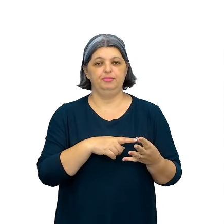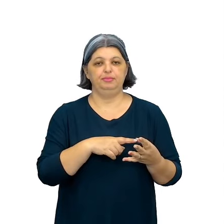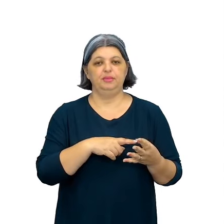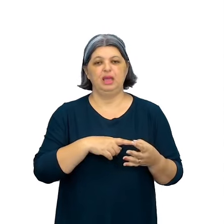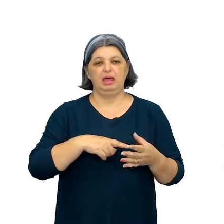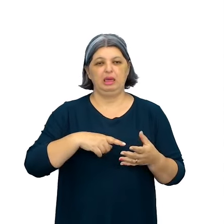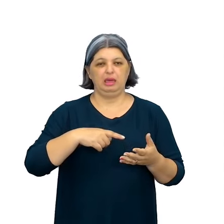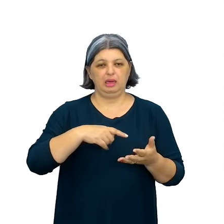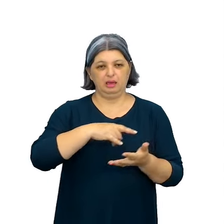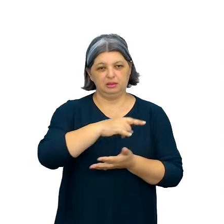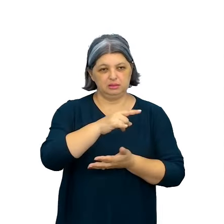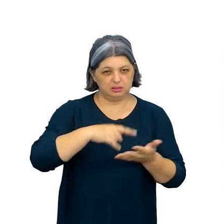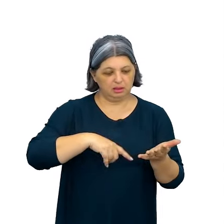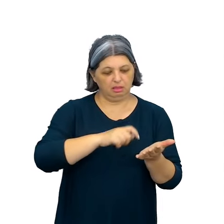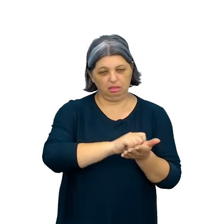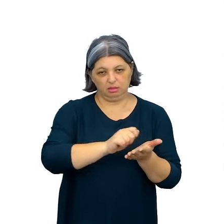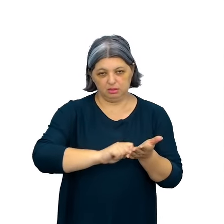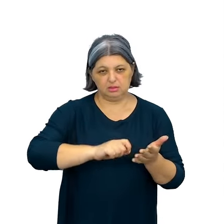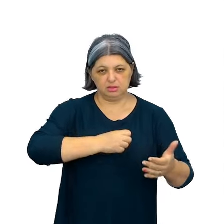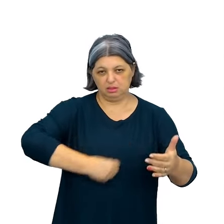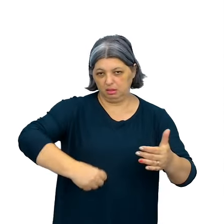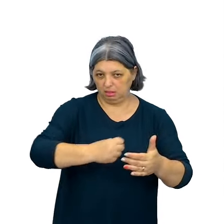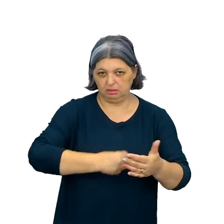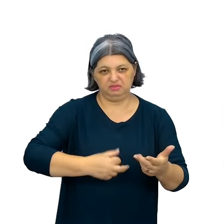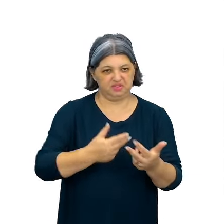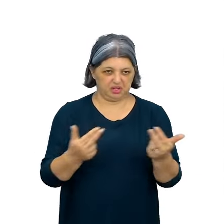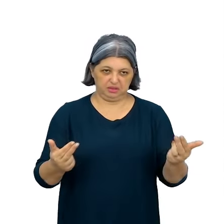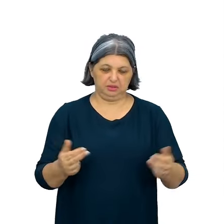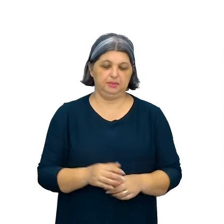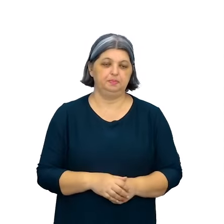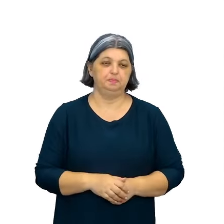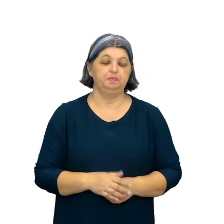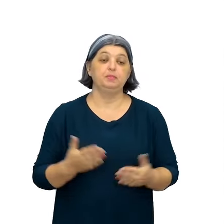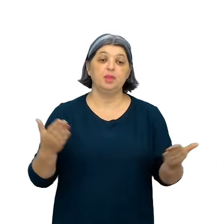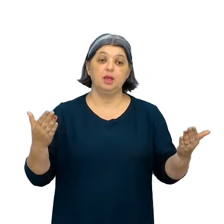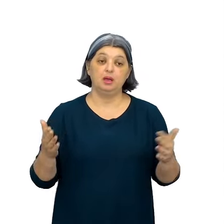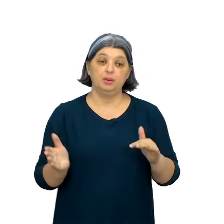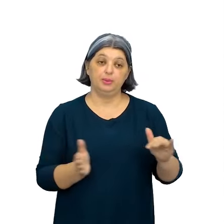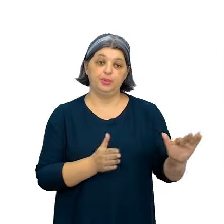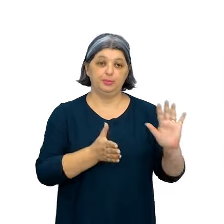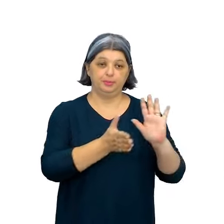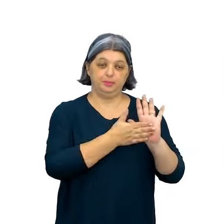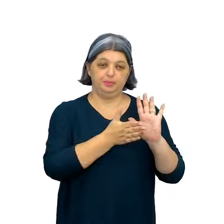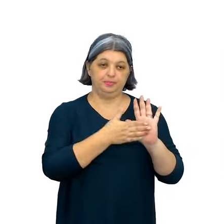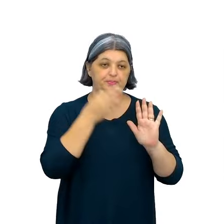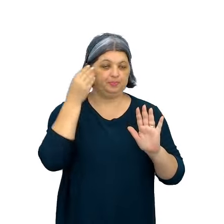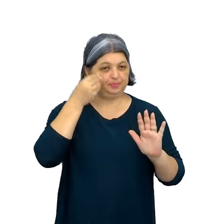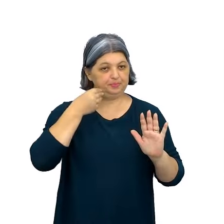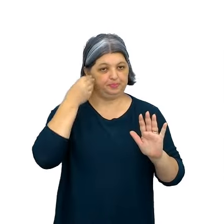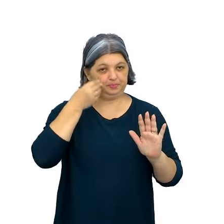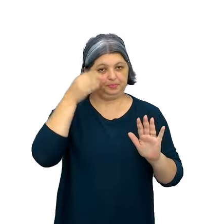receitas e etc, etc, tá? Bom, e agora a gente vai propor experiência de